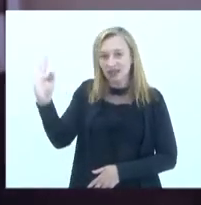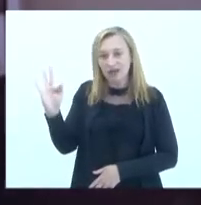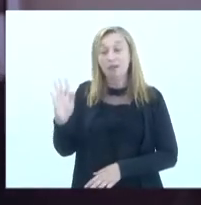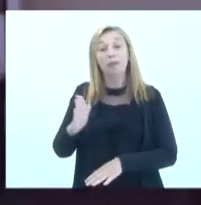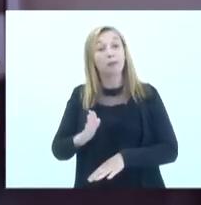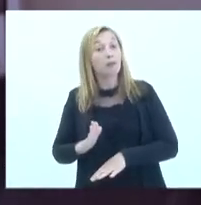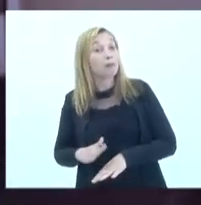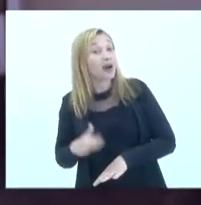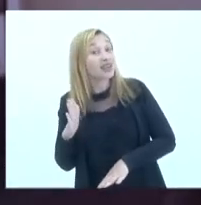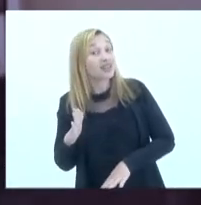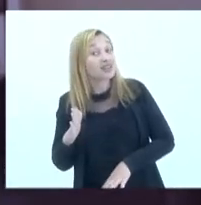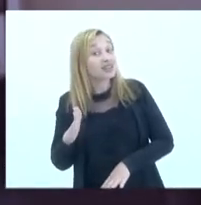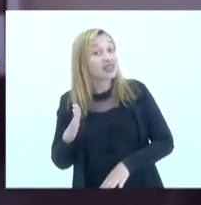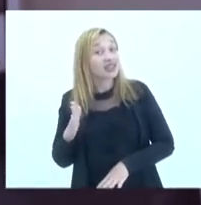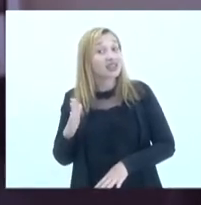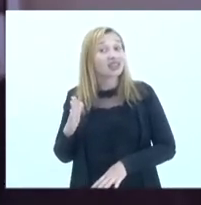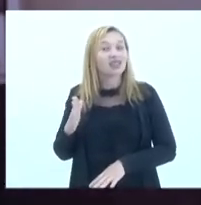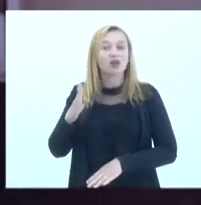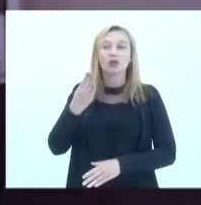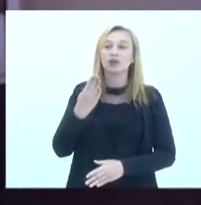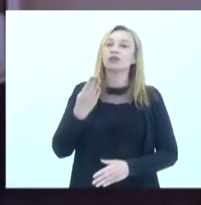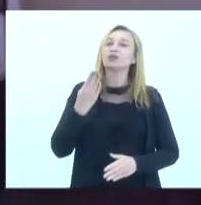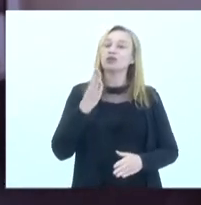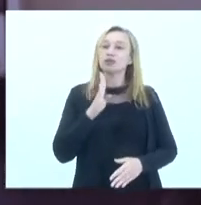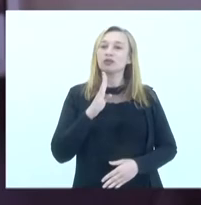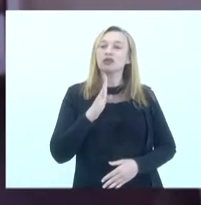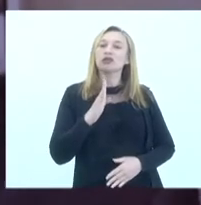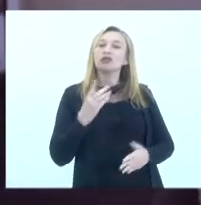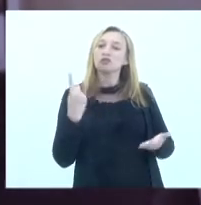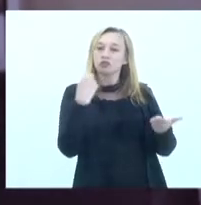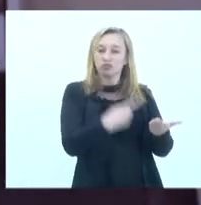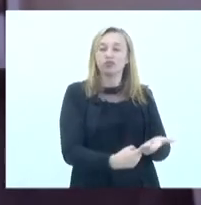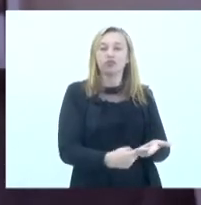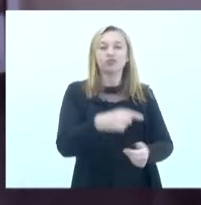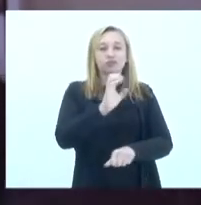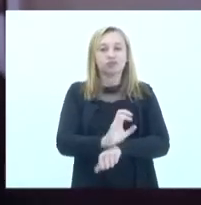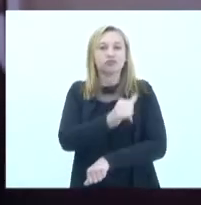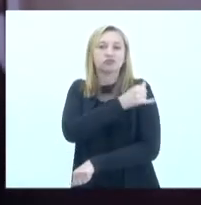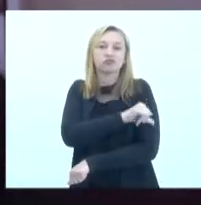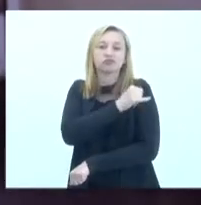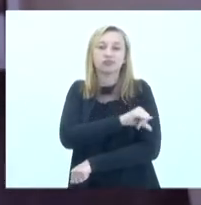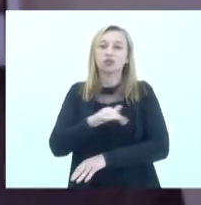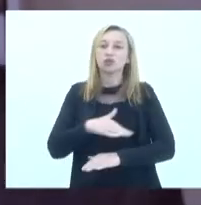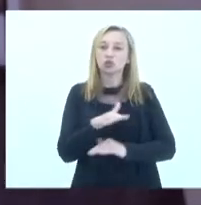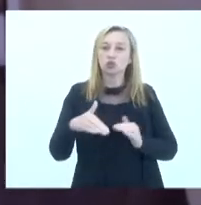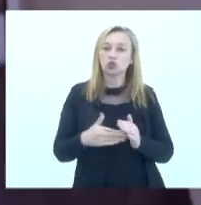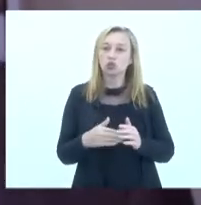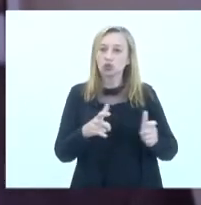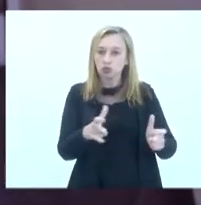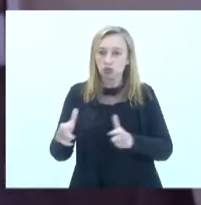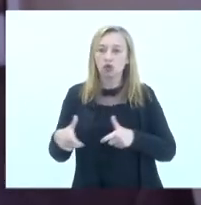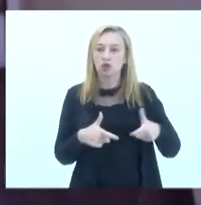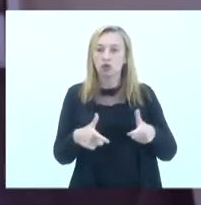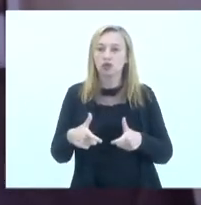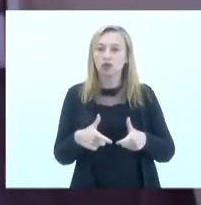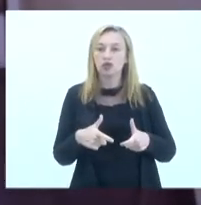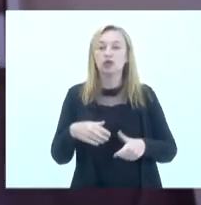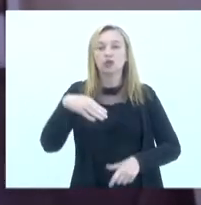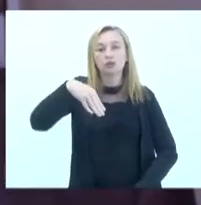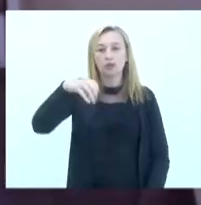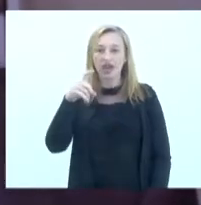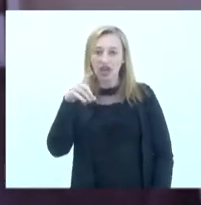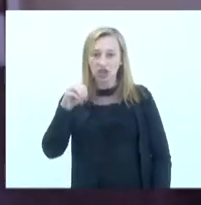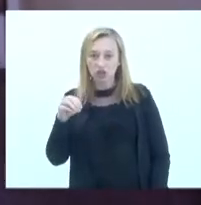é diretamente comprometida com o Estado do Rio de Janeiro de maneira integral, de todas as suas regiões, e o MED Paraíba